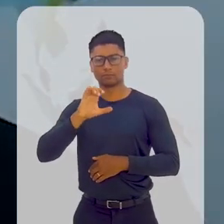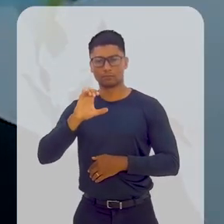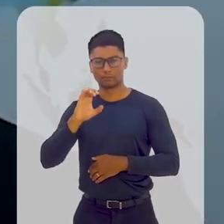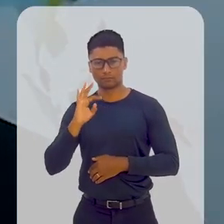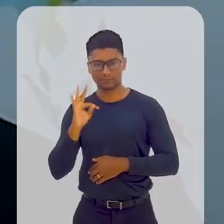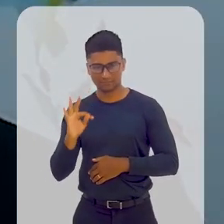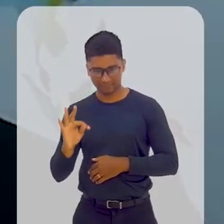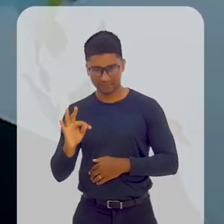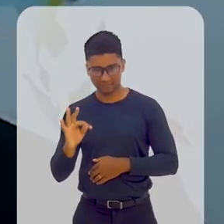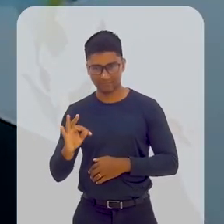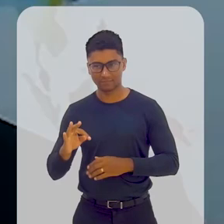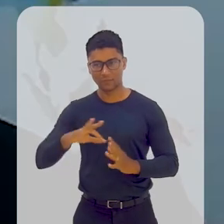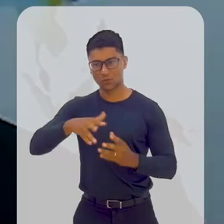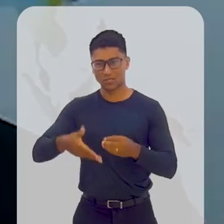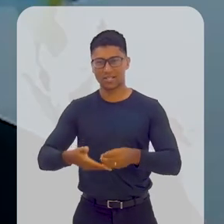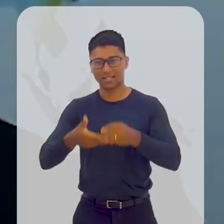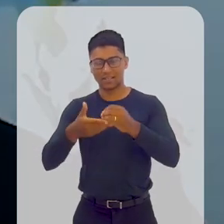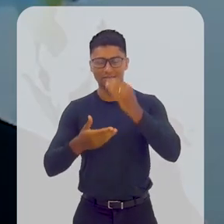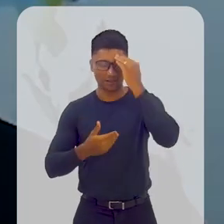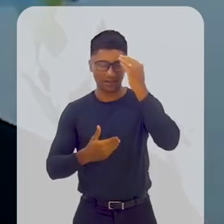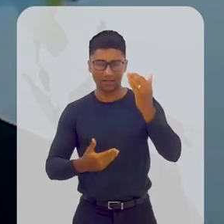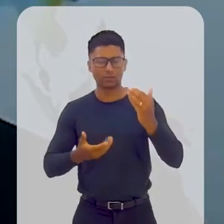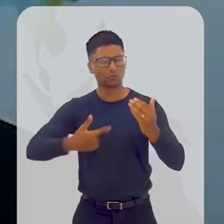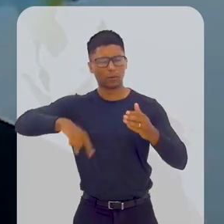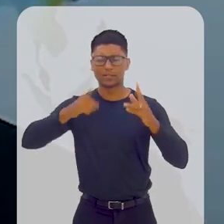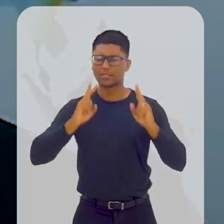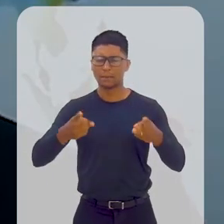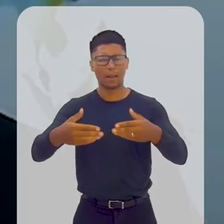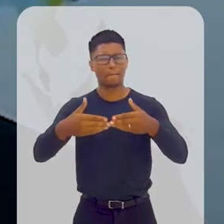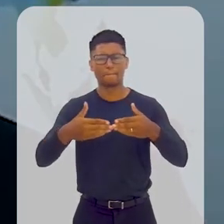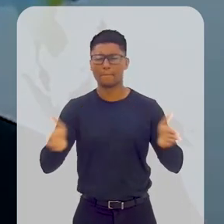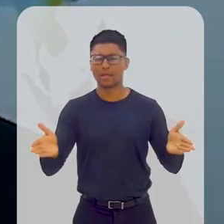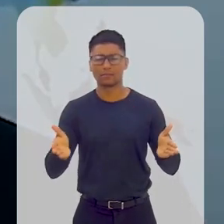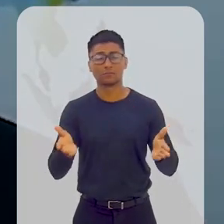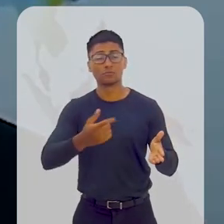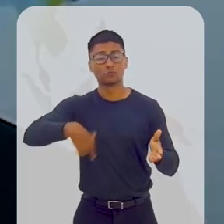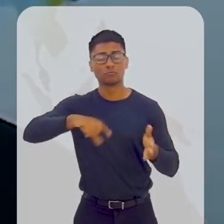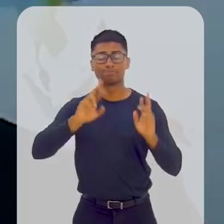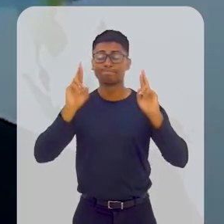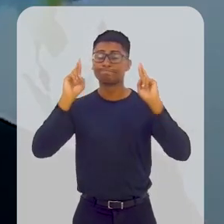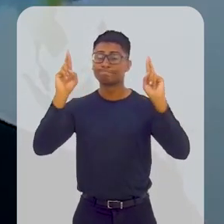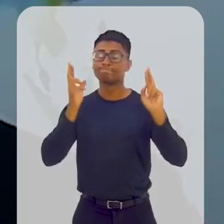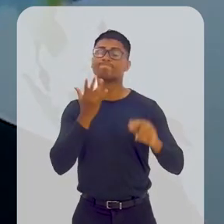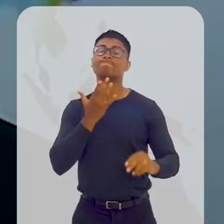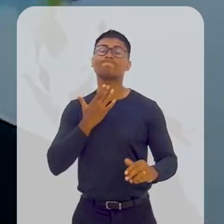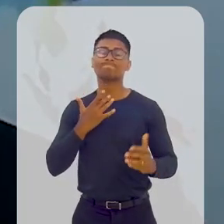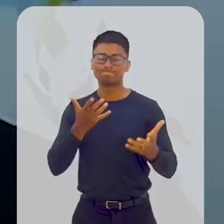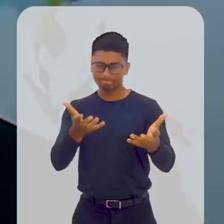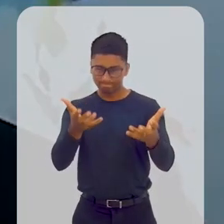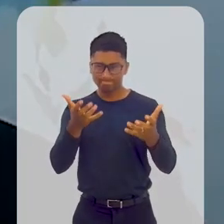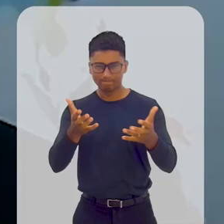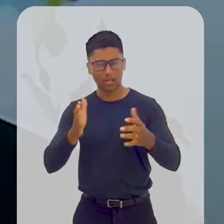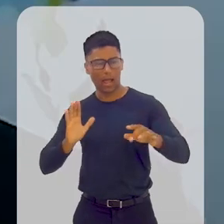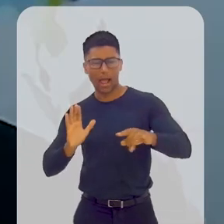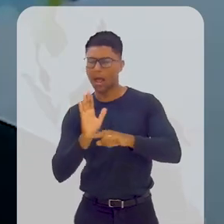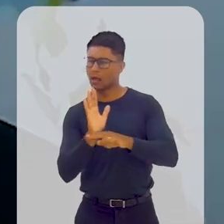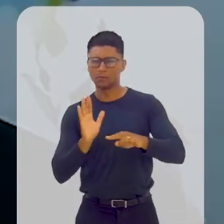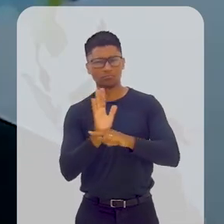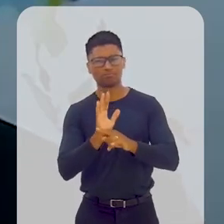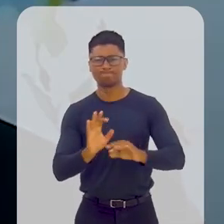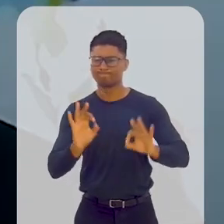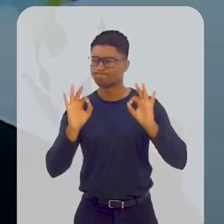Ciência, Tecnologia e Inovação Sustentável Global está sempre à disposição e desejamos, sim, né, ser protagonista,